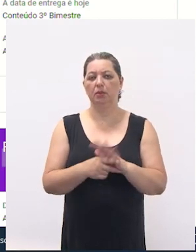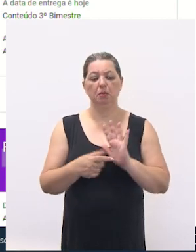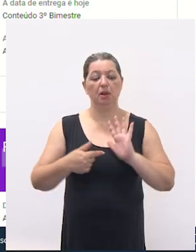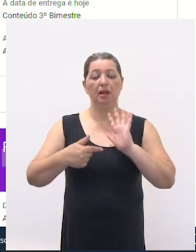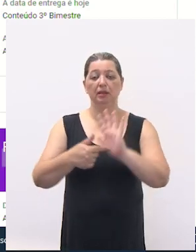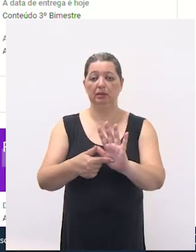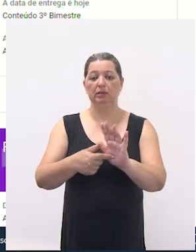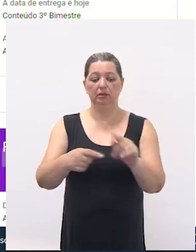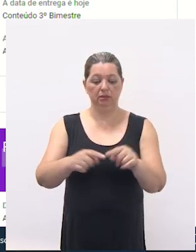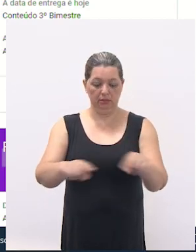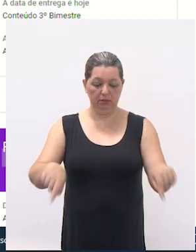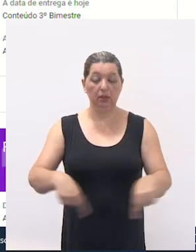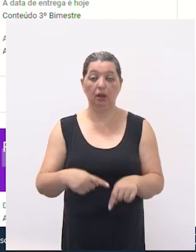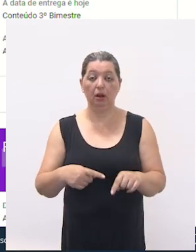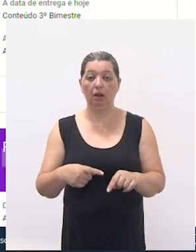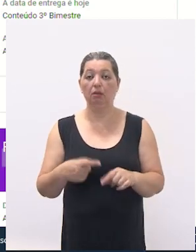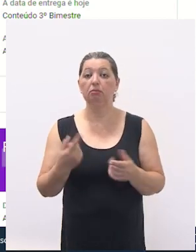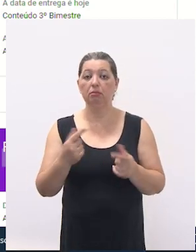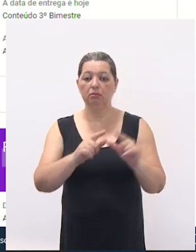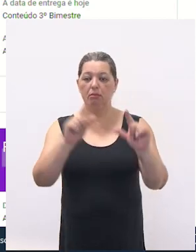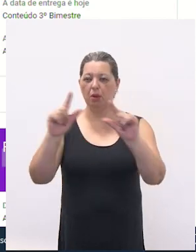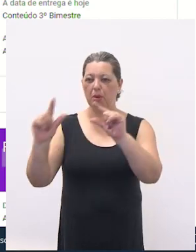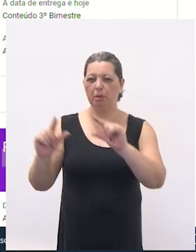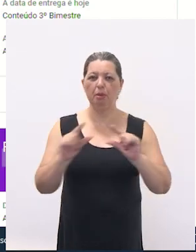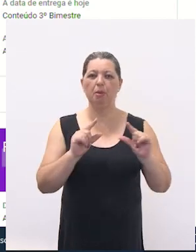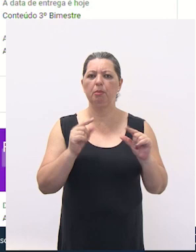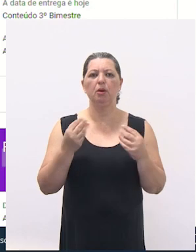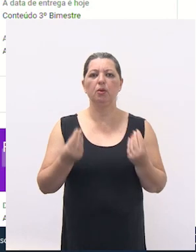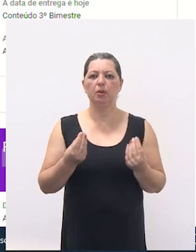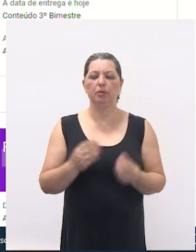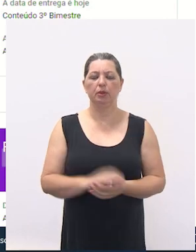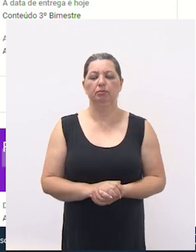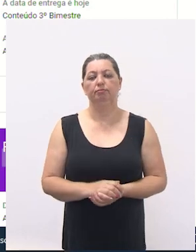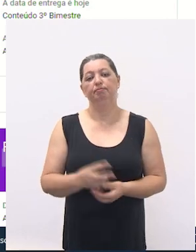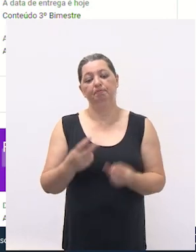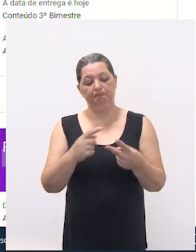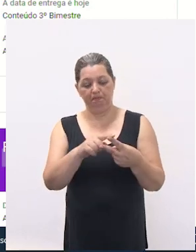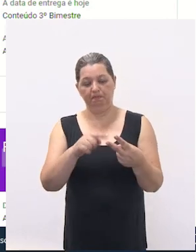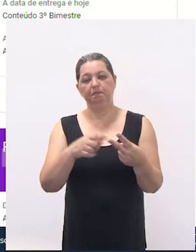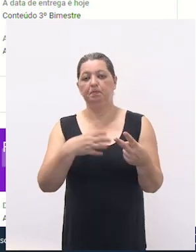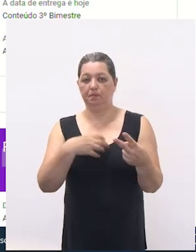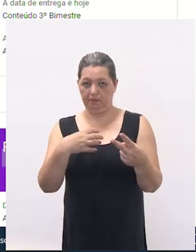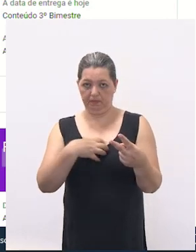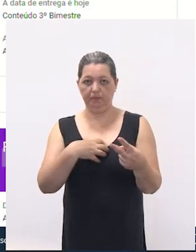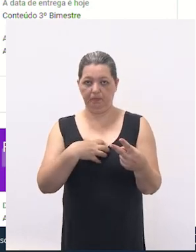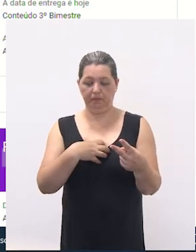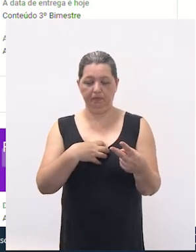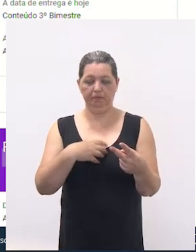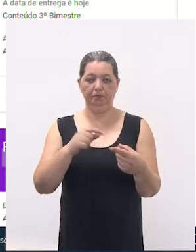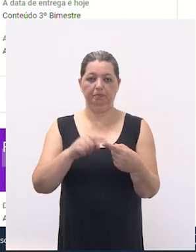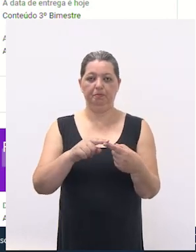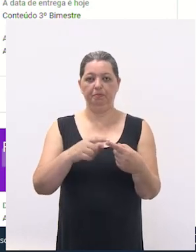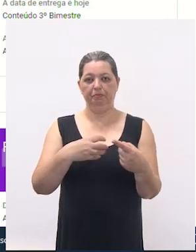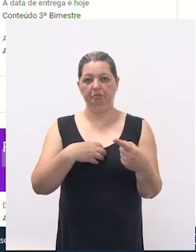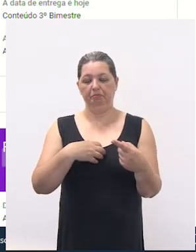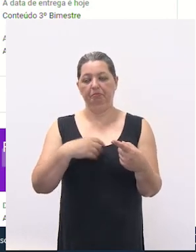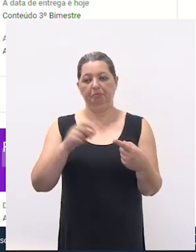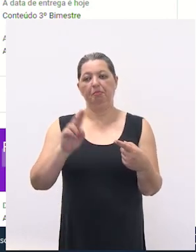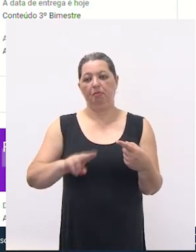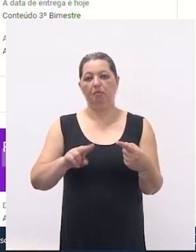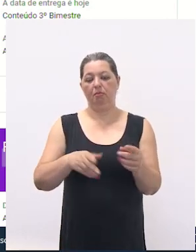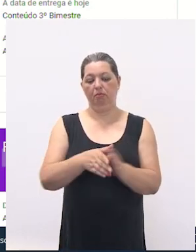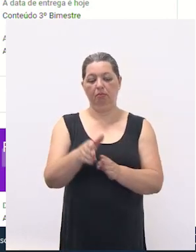né? A gente pode ir de duas formas, né? Uma forma que a gente pode usar e que eu aconselho a todos os